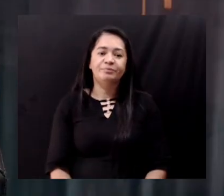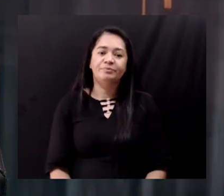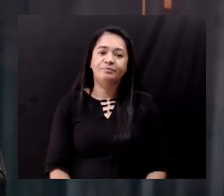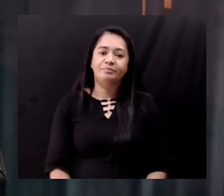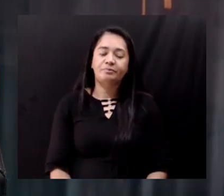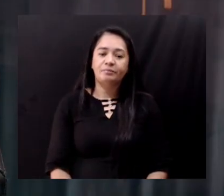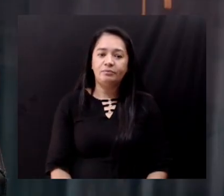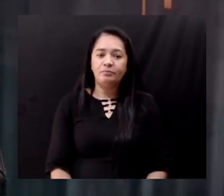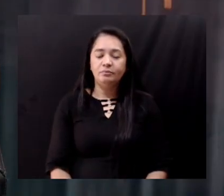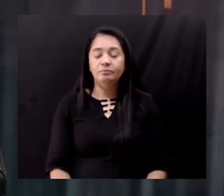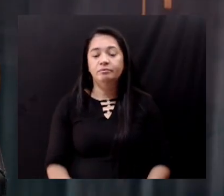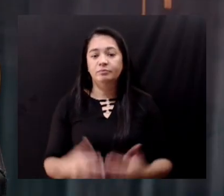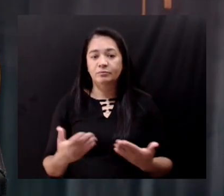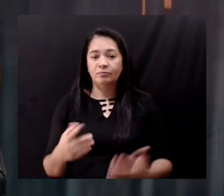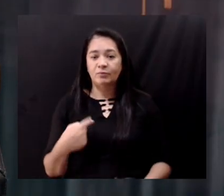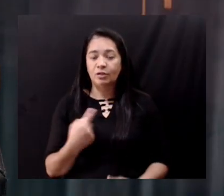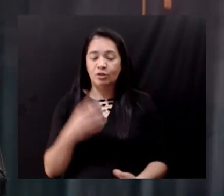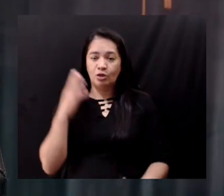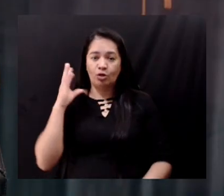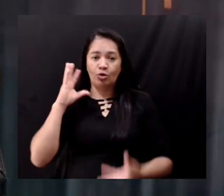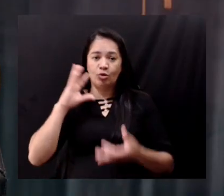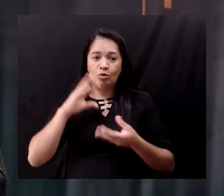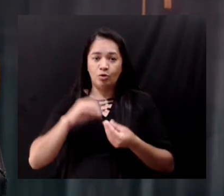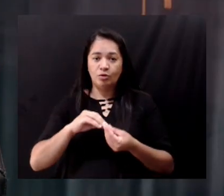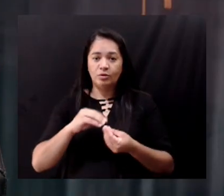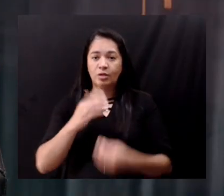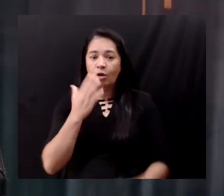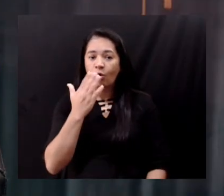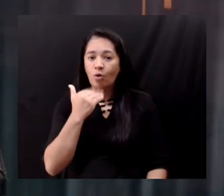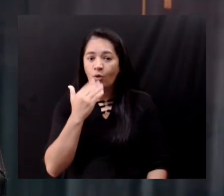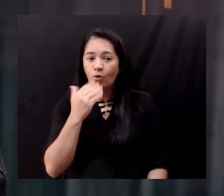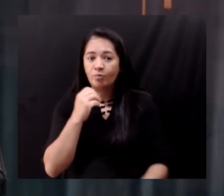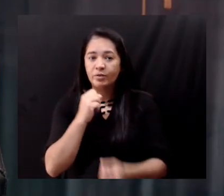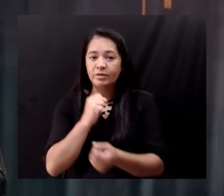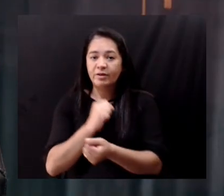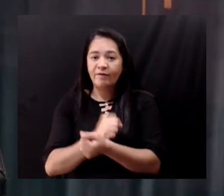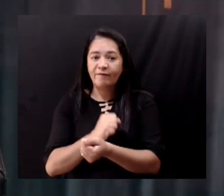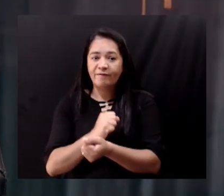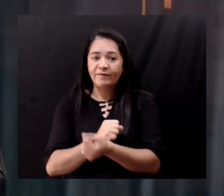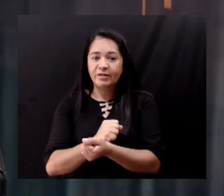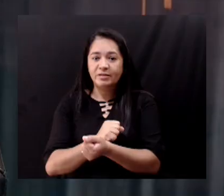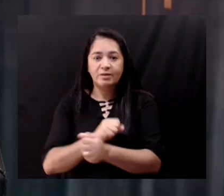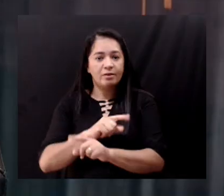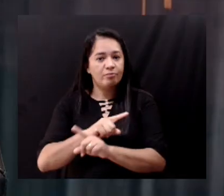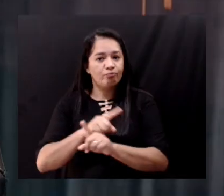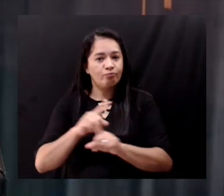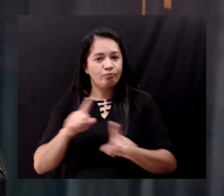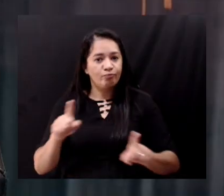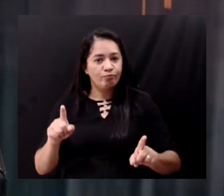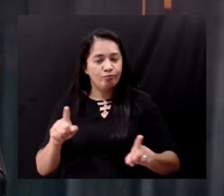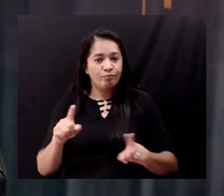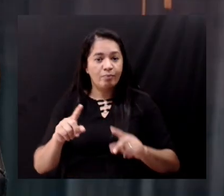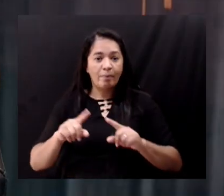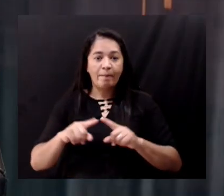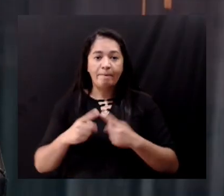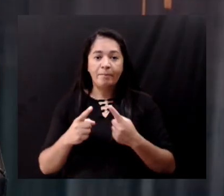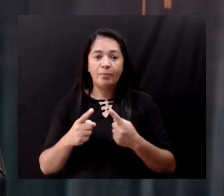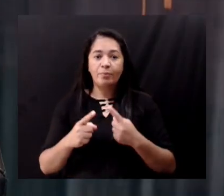para a gente concluir, alimento em si ele não tem o poder de viciar, porque as consequências de um vício ela pode ser muito